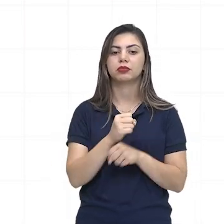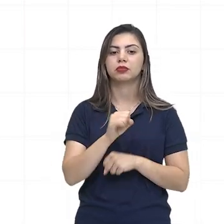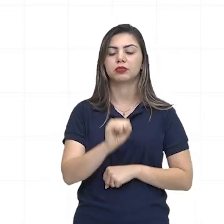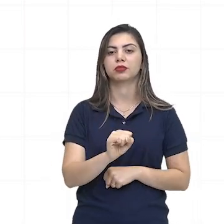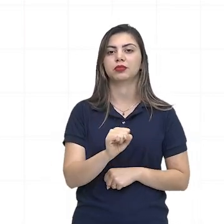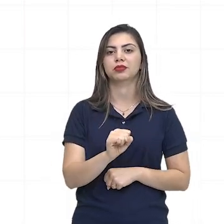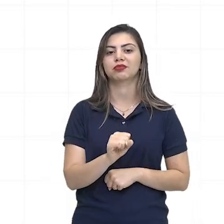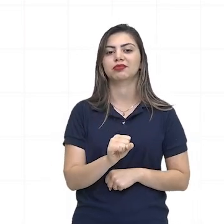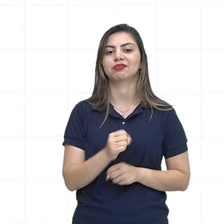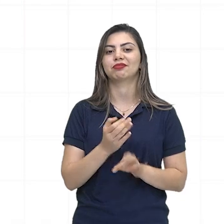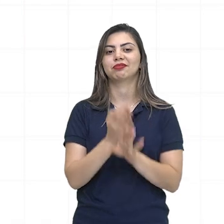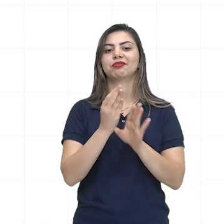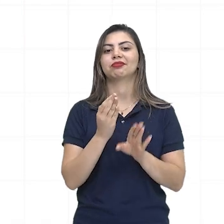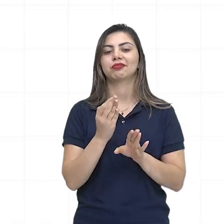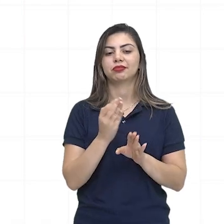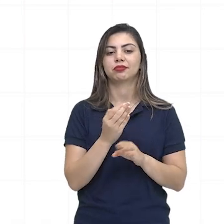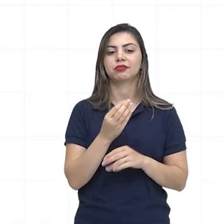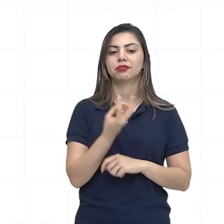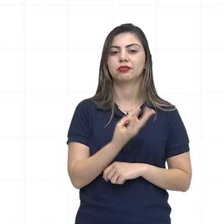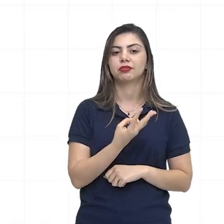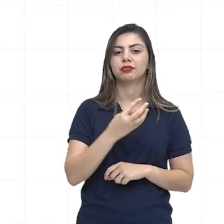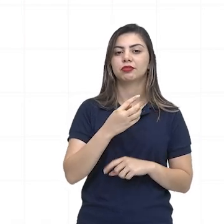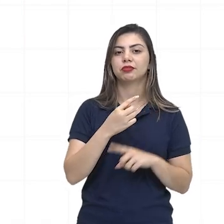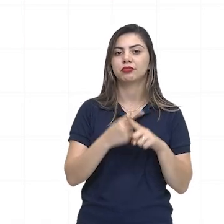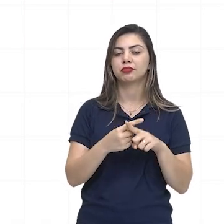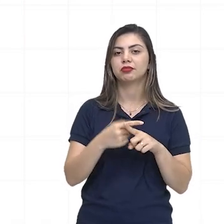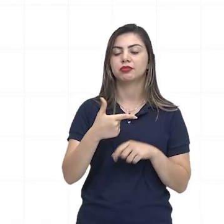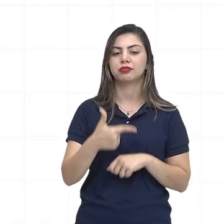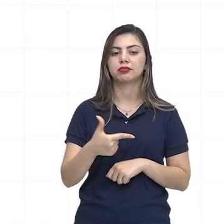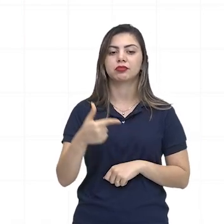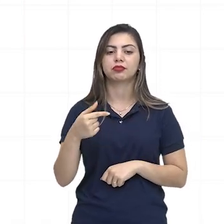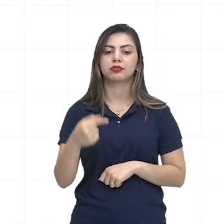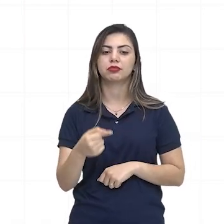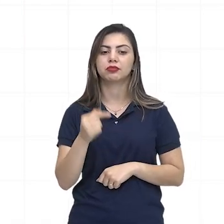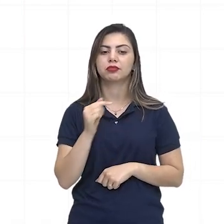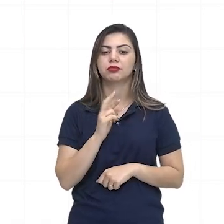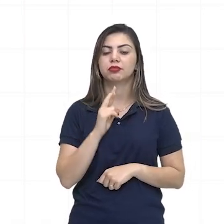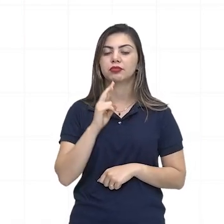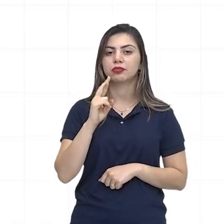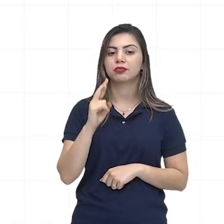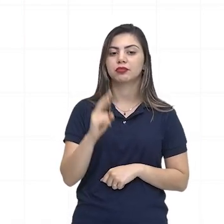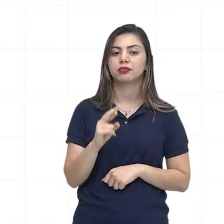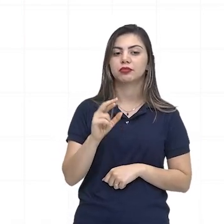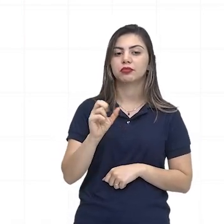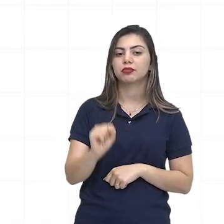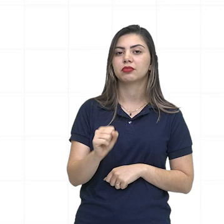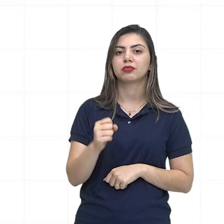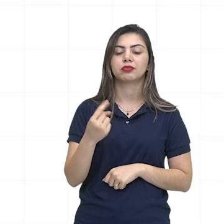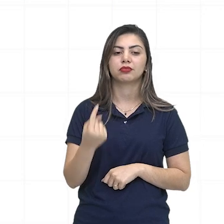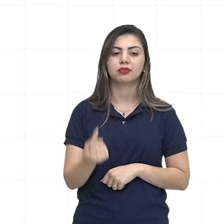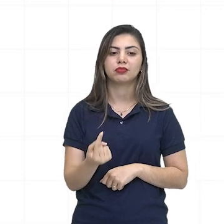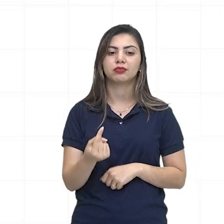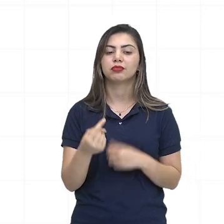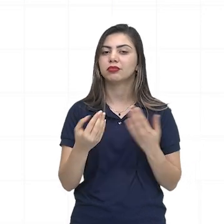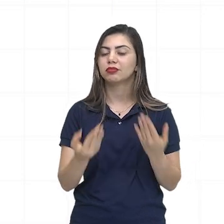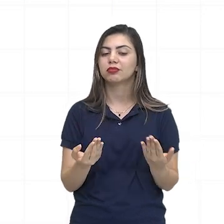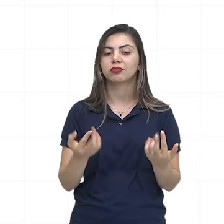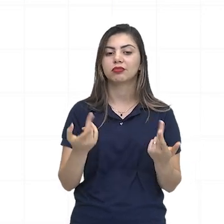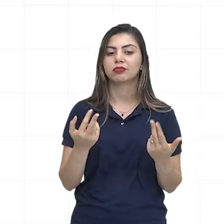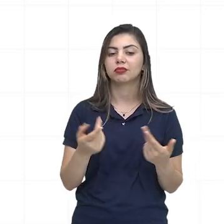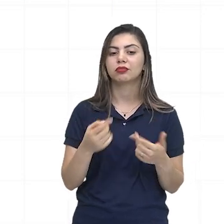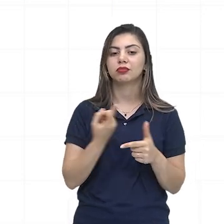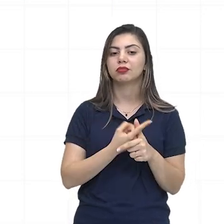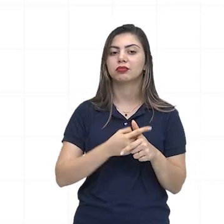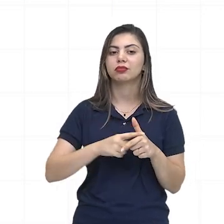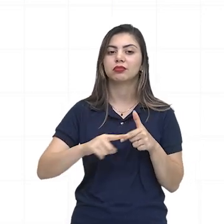8. Olha só quem apareceu. 3 vezes 27 é exatamente igual a 81. Então,